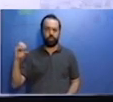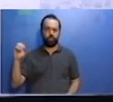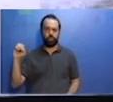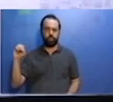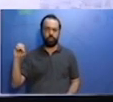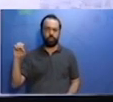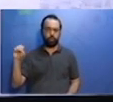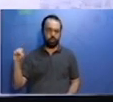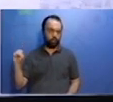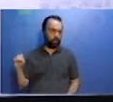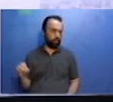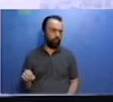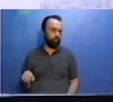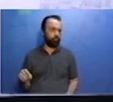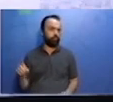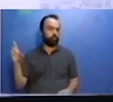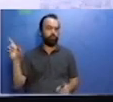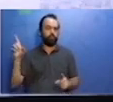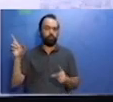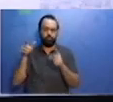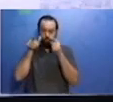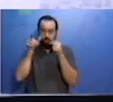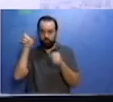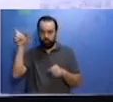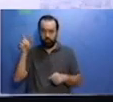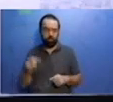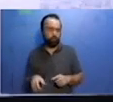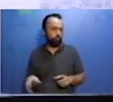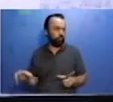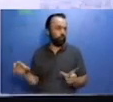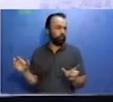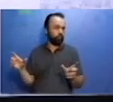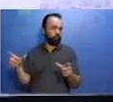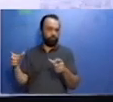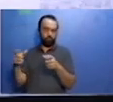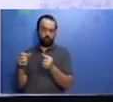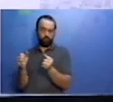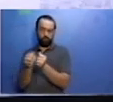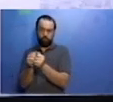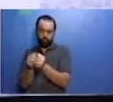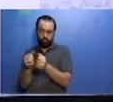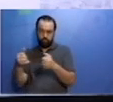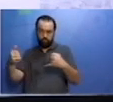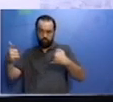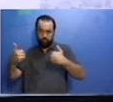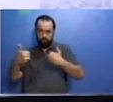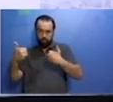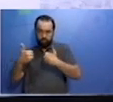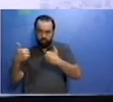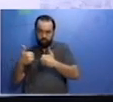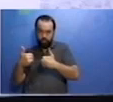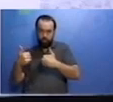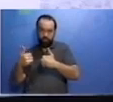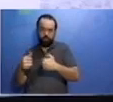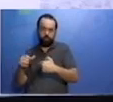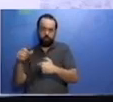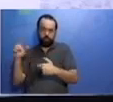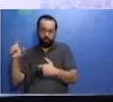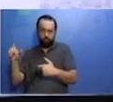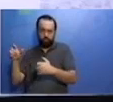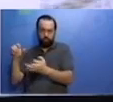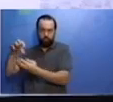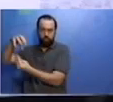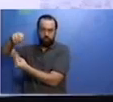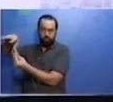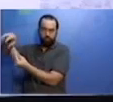dos animais são os fungos. Um fungo é mais próximo evolutivamente de um animal do que o